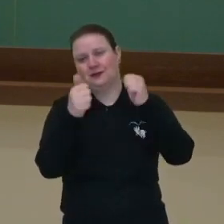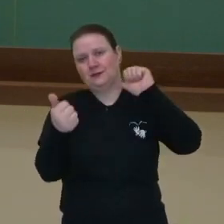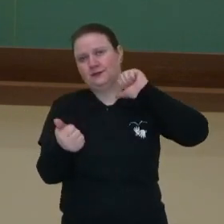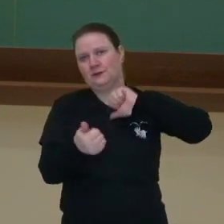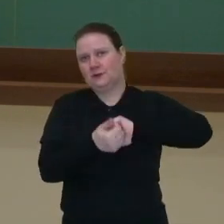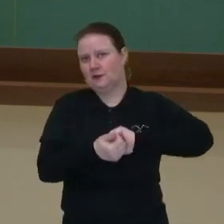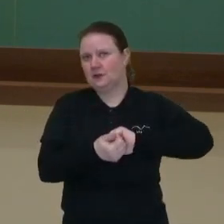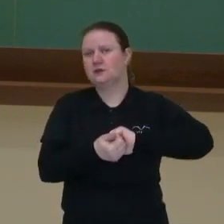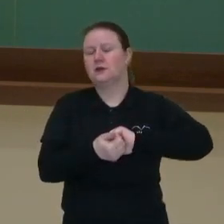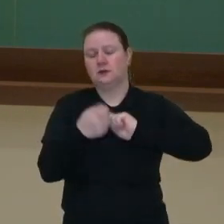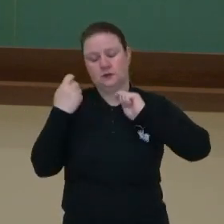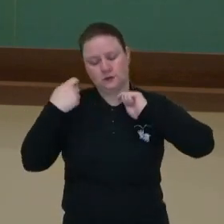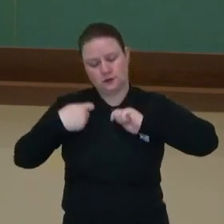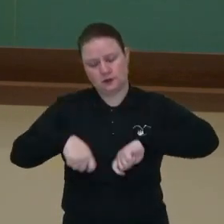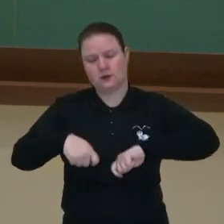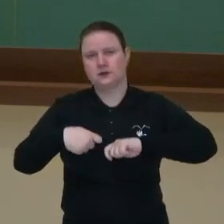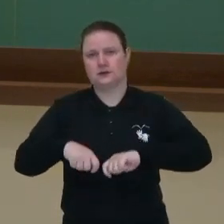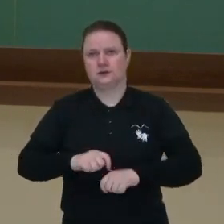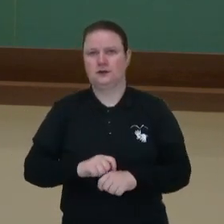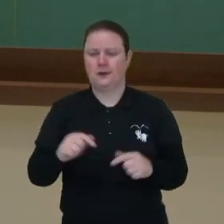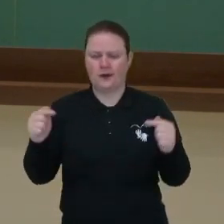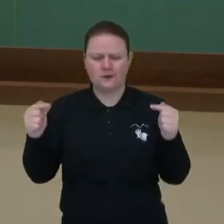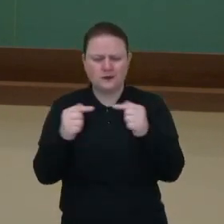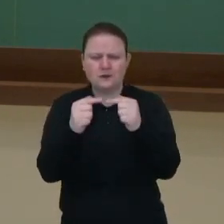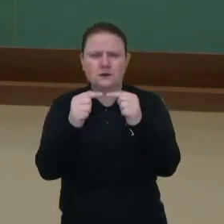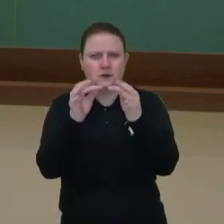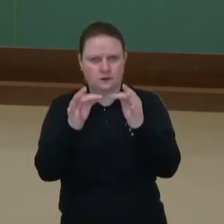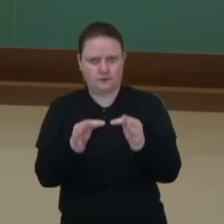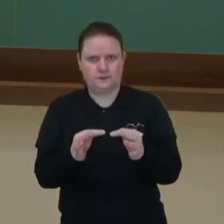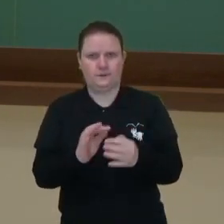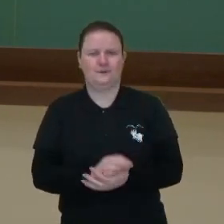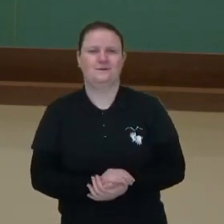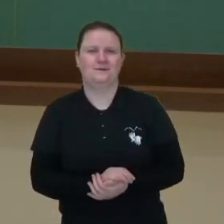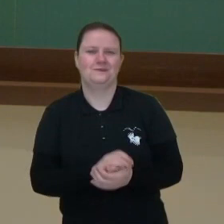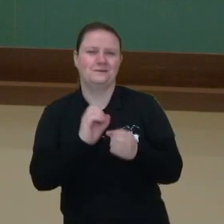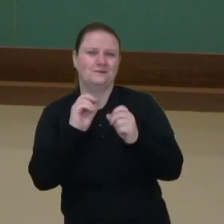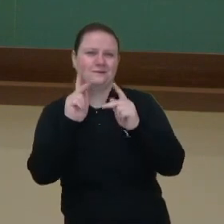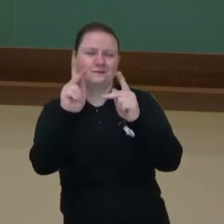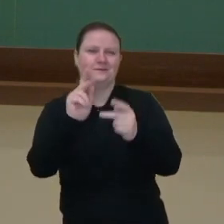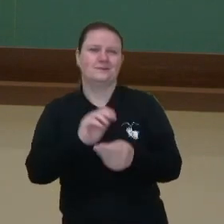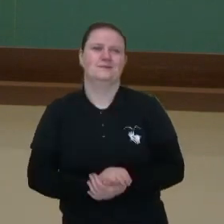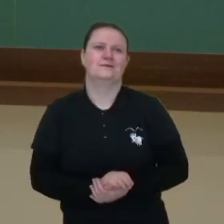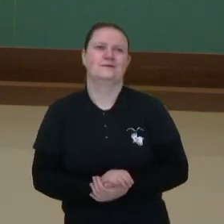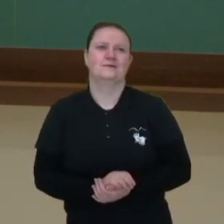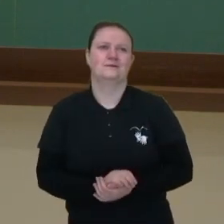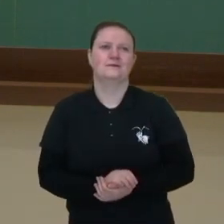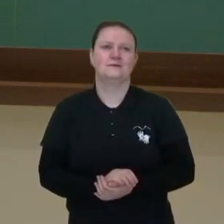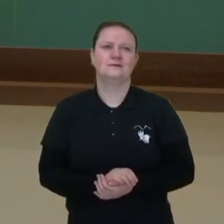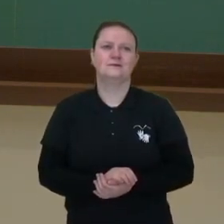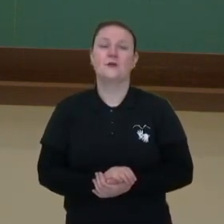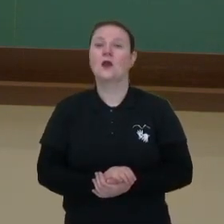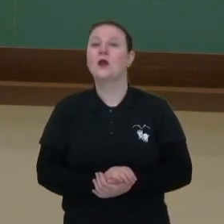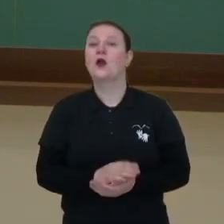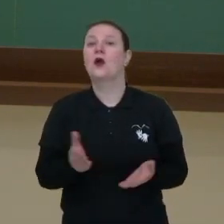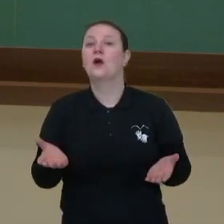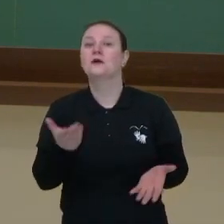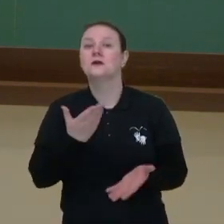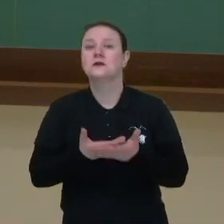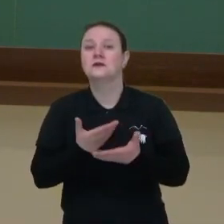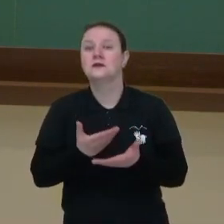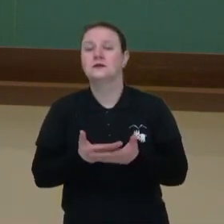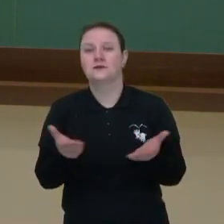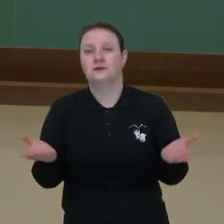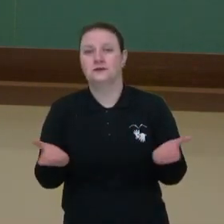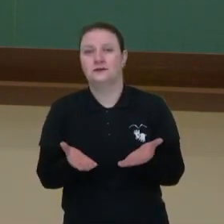as devidas alterações, certo? As devidas modificações. Beleza? Então, o que nós fizemos na aula de